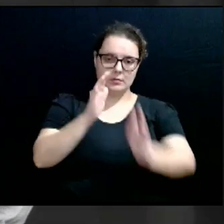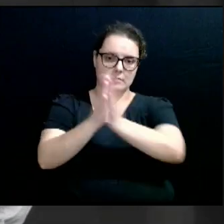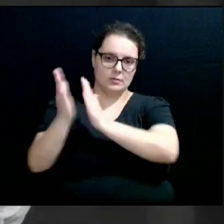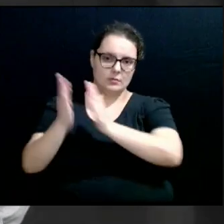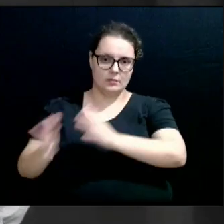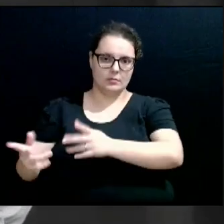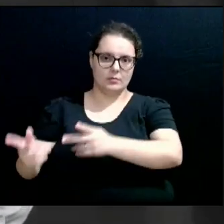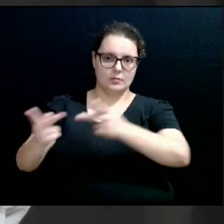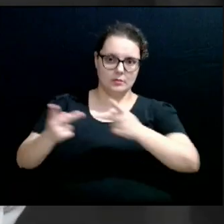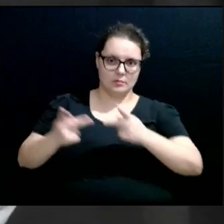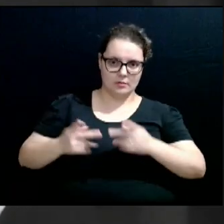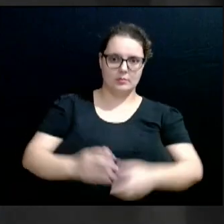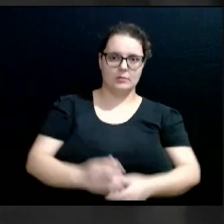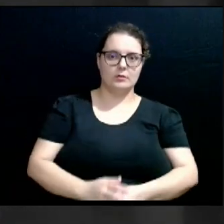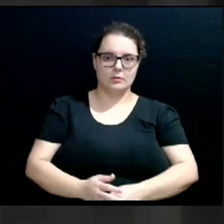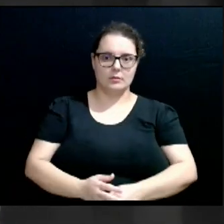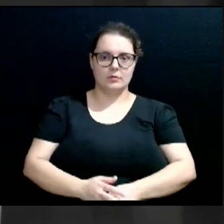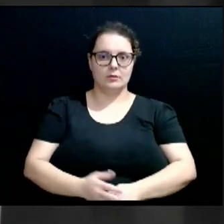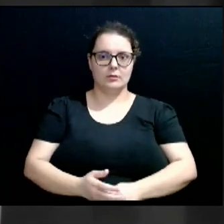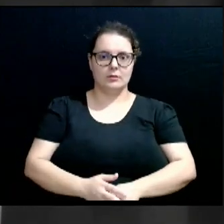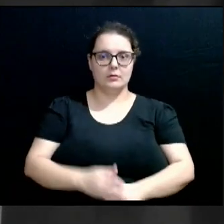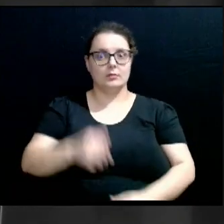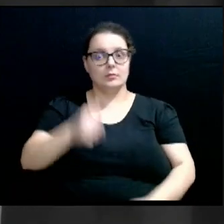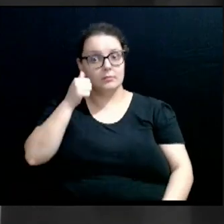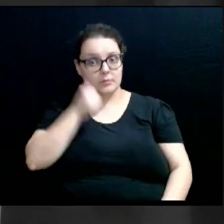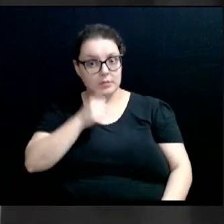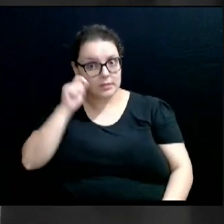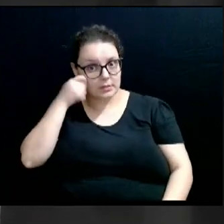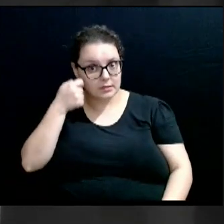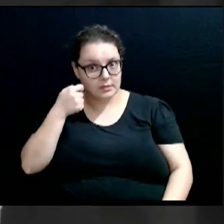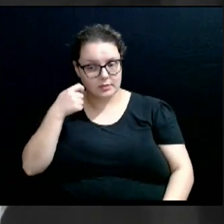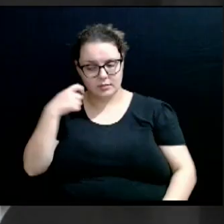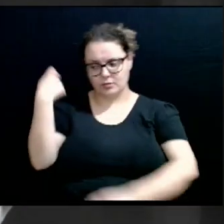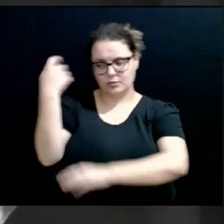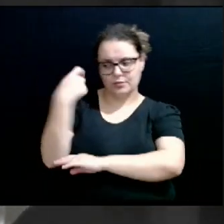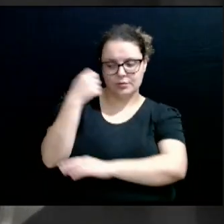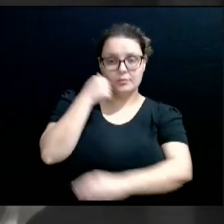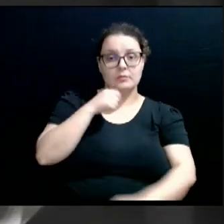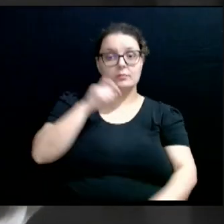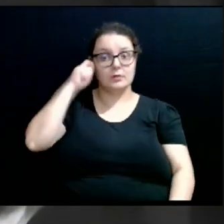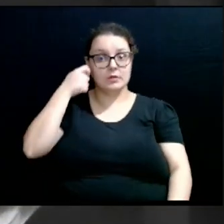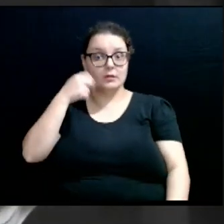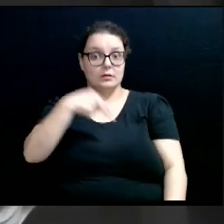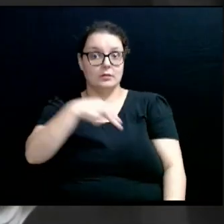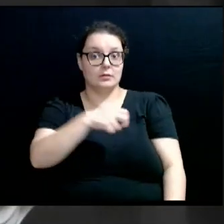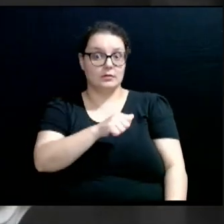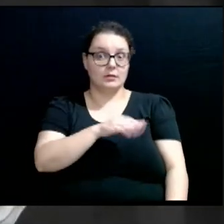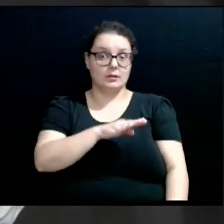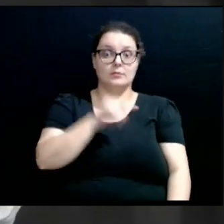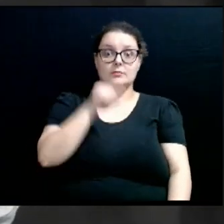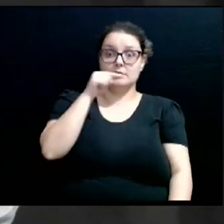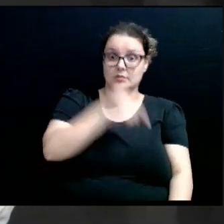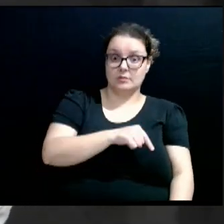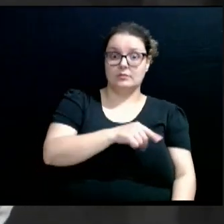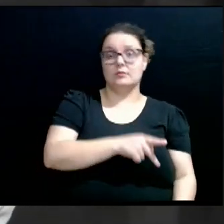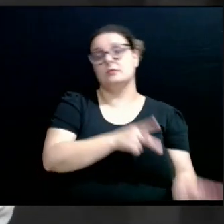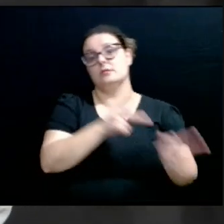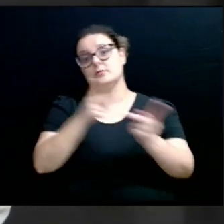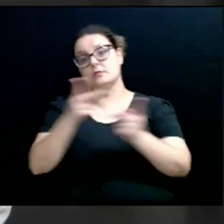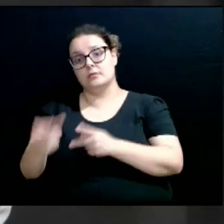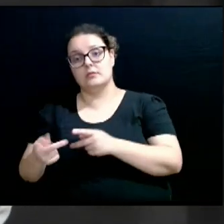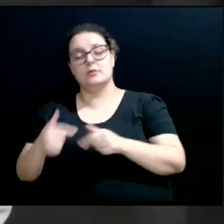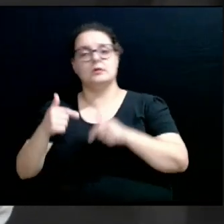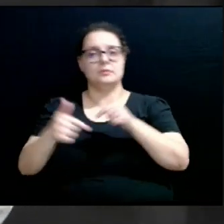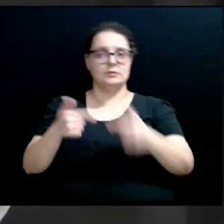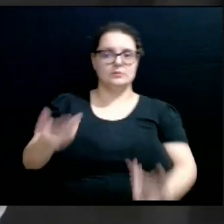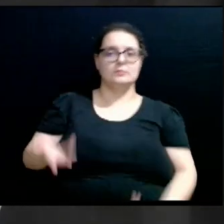meninas negras, olha, Rio Grande do Sul, meninas negras, do NEAB de lá, vieram fazer um trabalho e vieram visitar